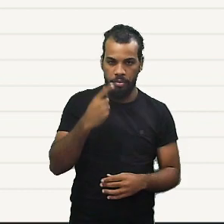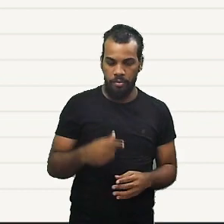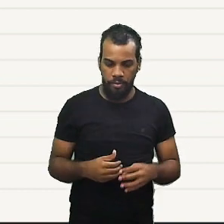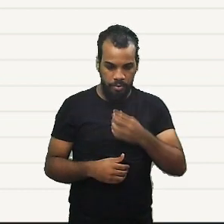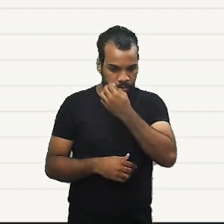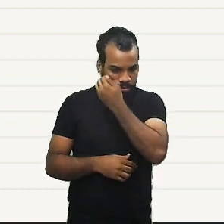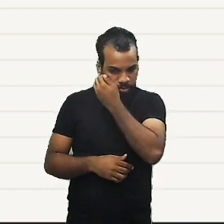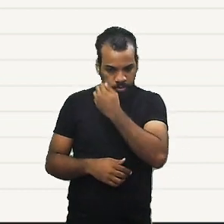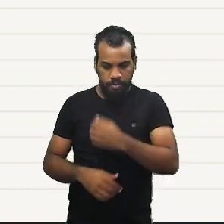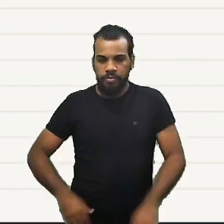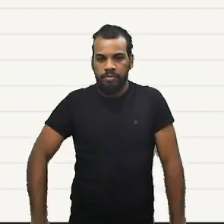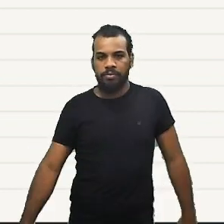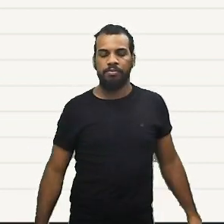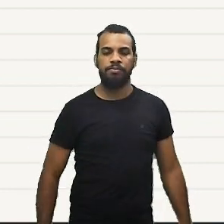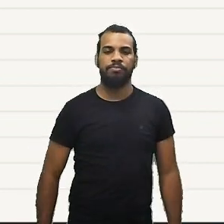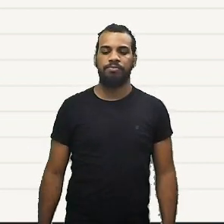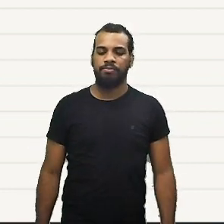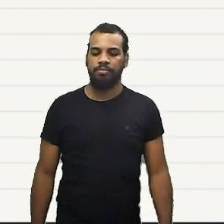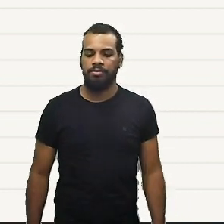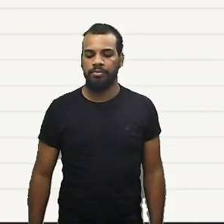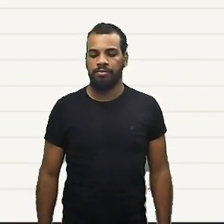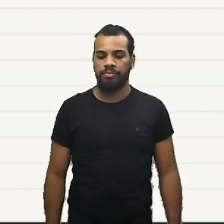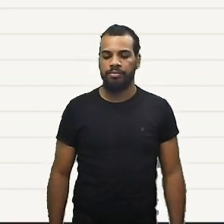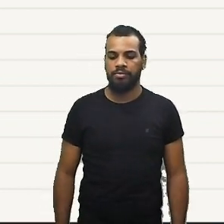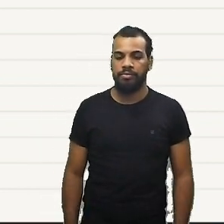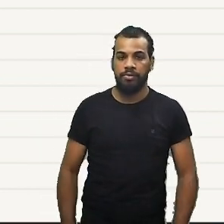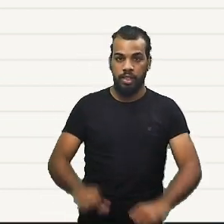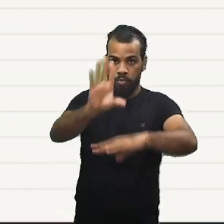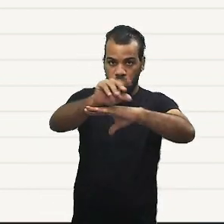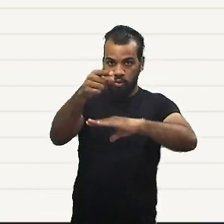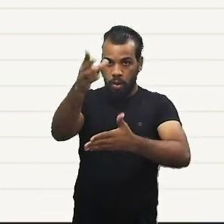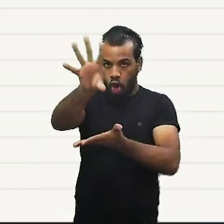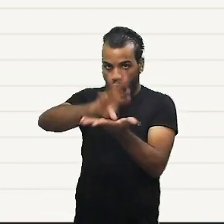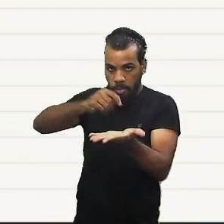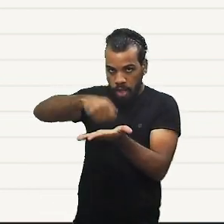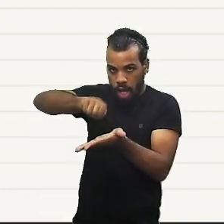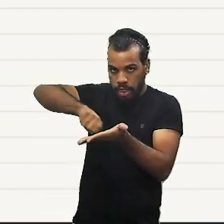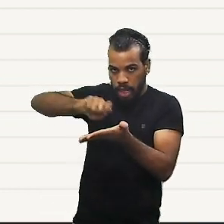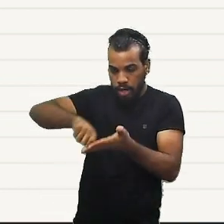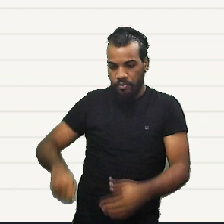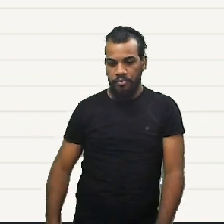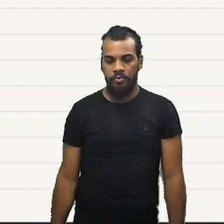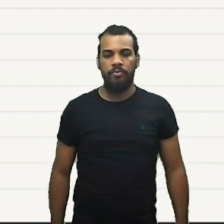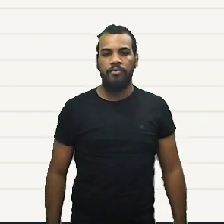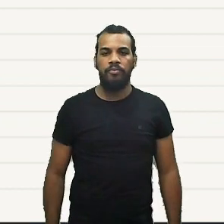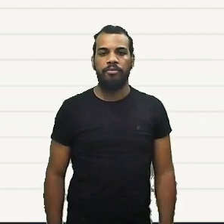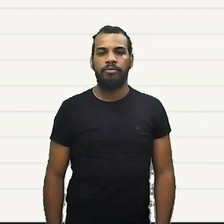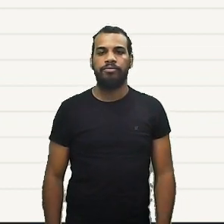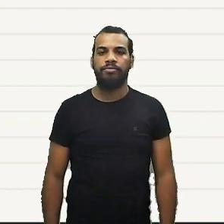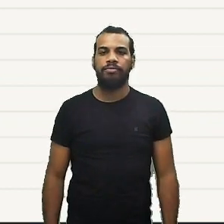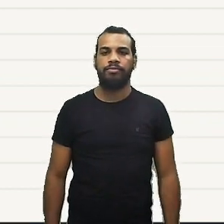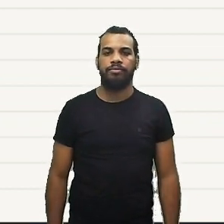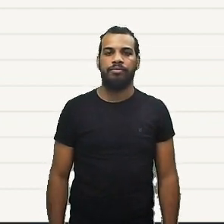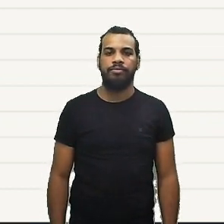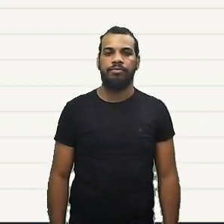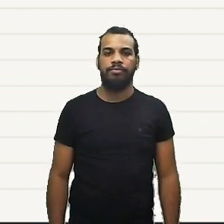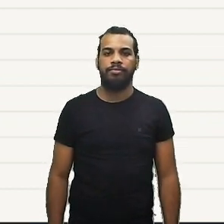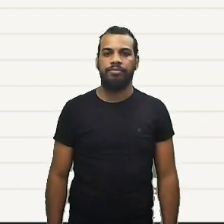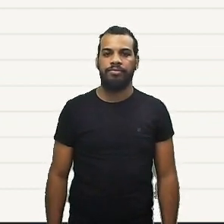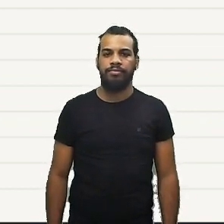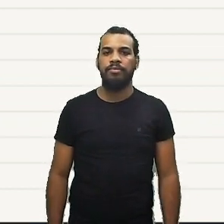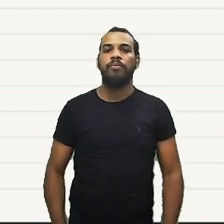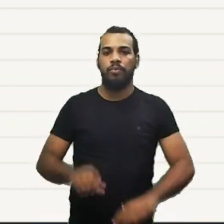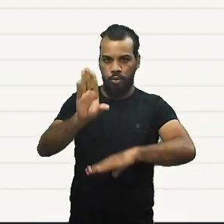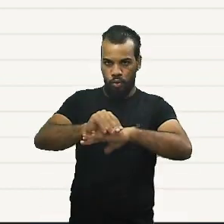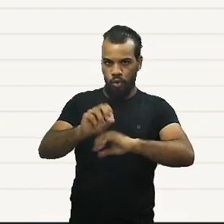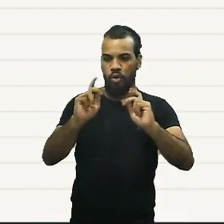lá. 5, 4, tira o print e bota bonitinho no caderno, viu? 3, 2, 1. Beleza?